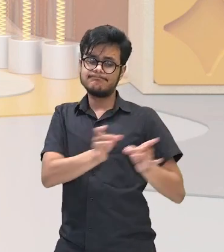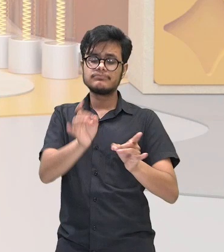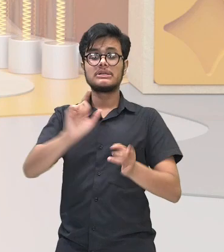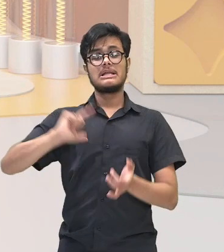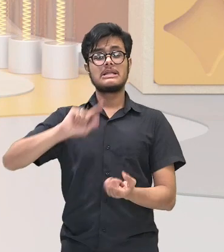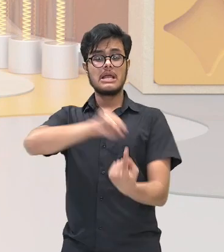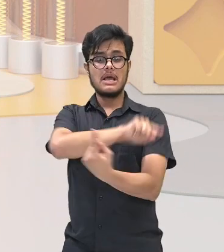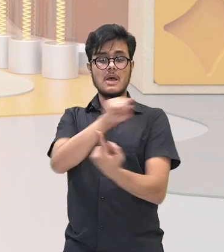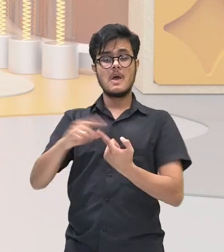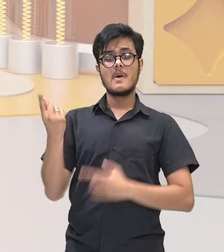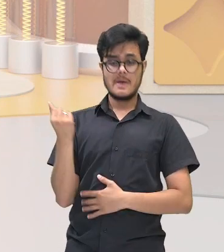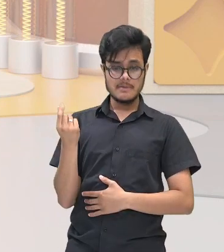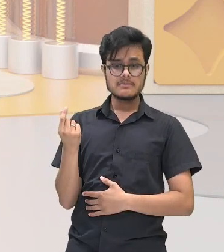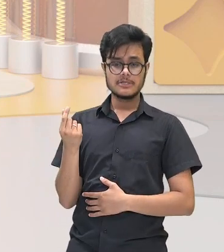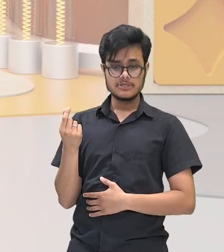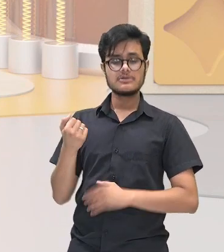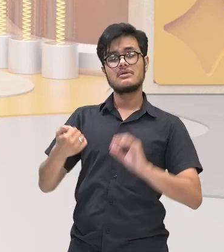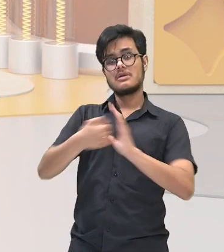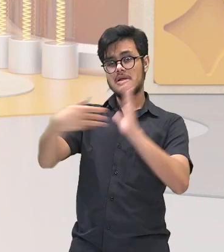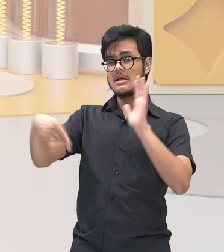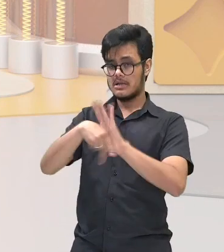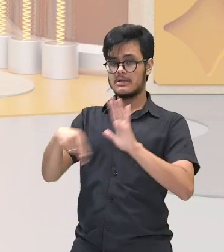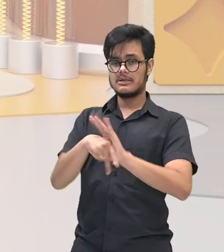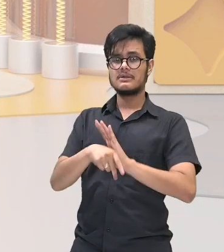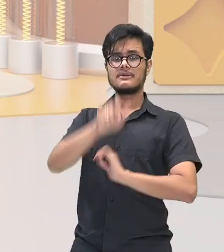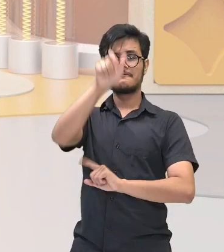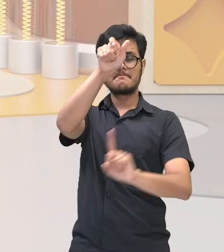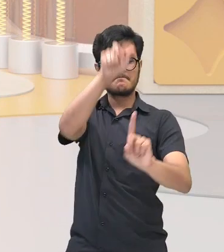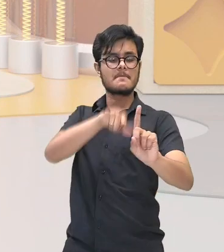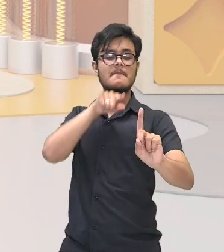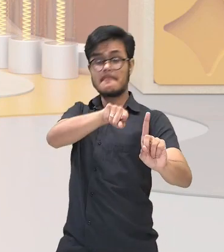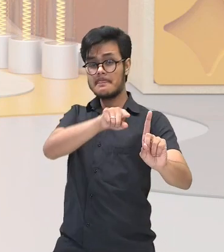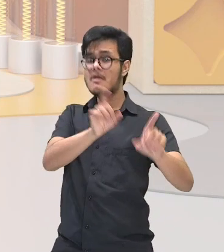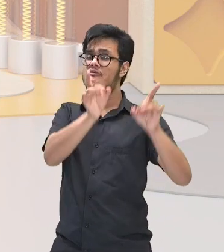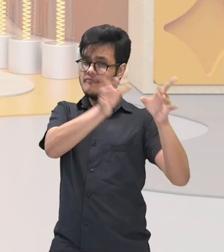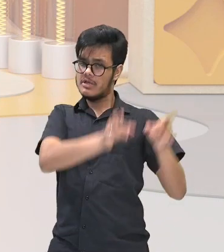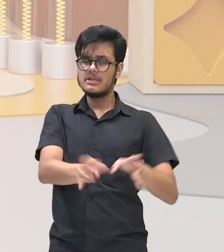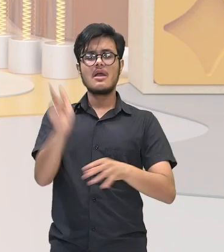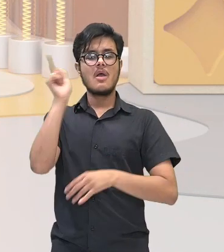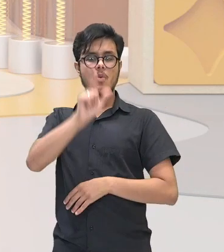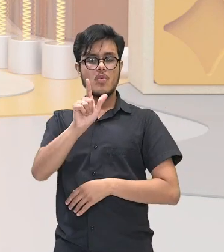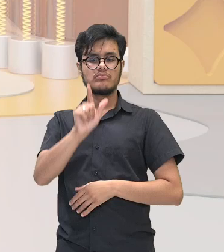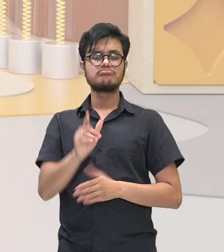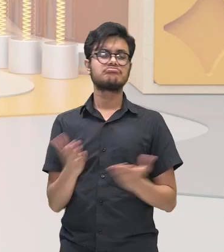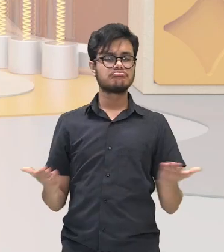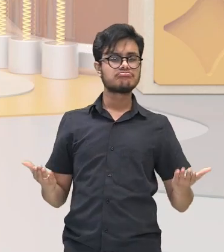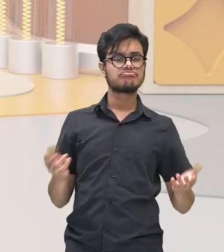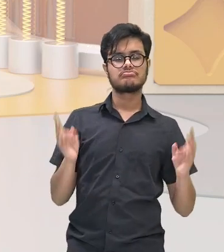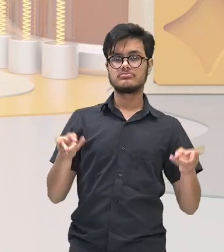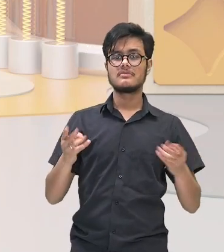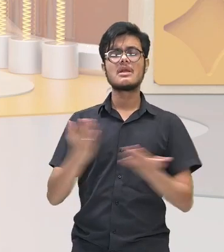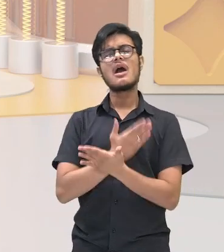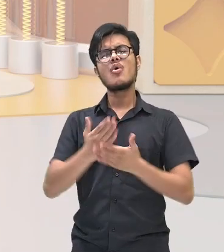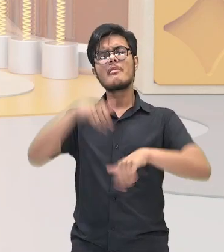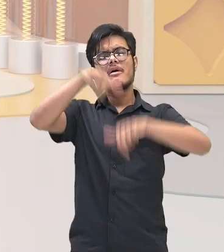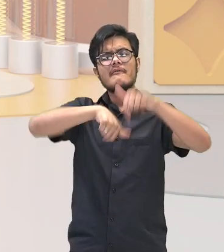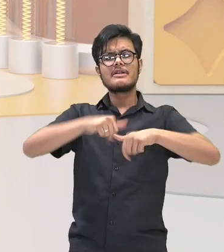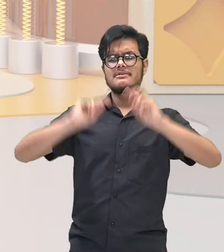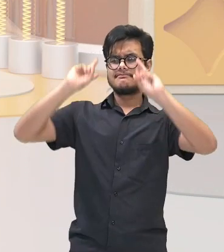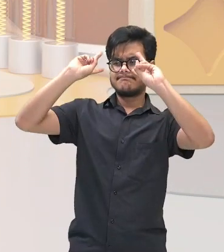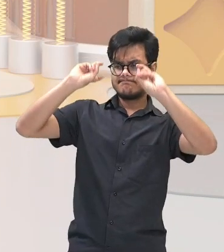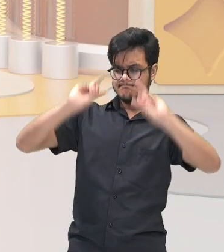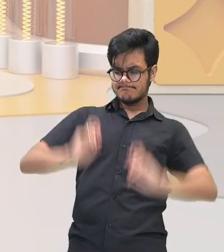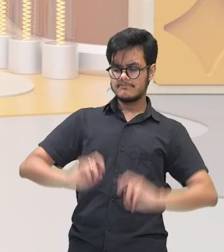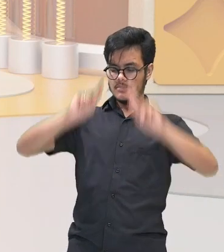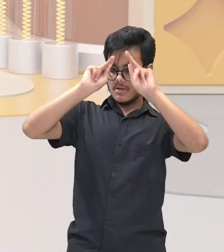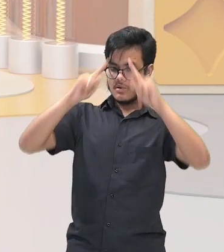aí essa característica, né, de ser uma mercadoria, e uma das formas de se avaliar esses negros